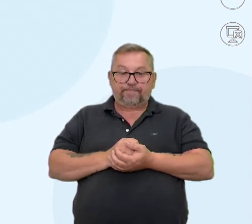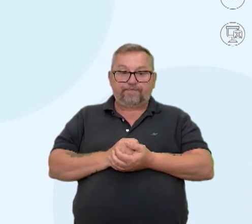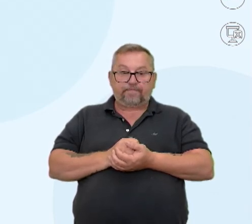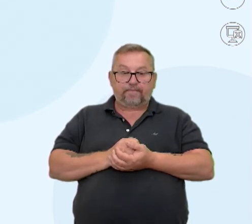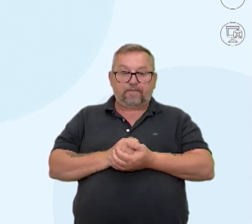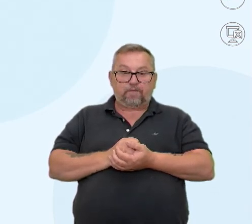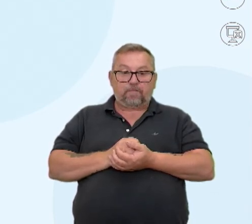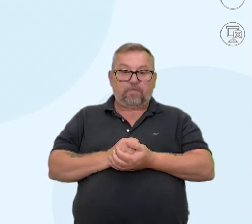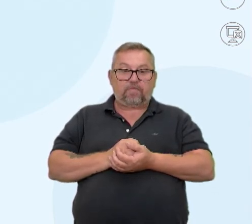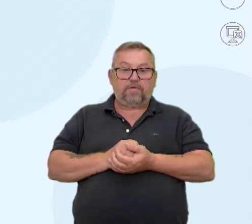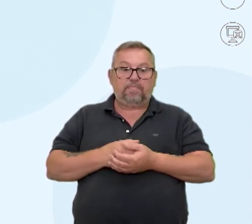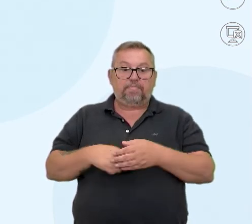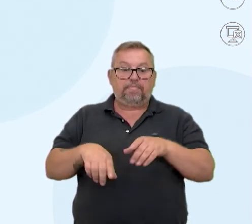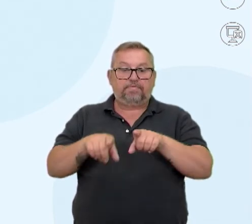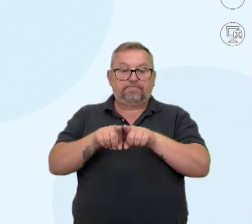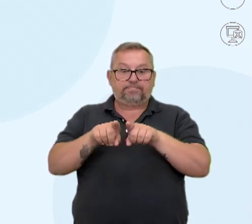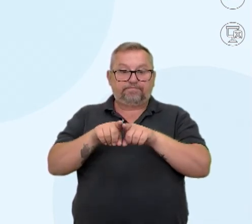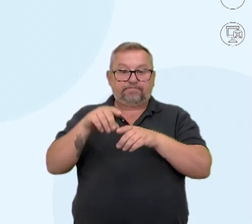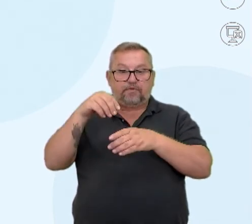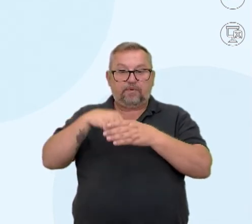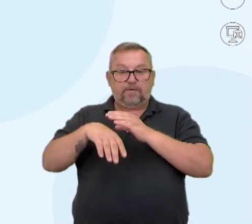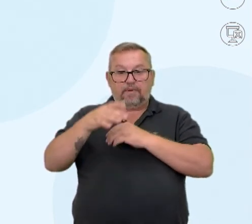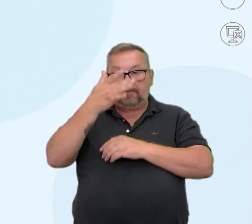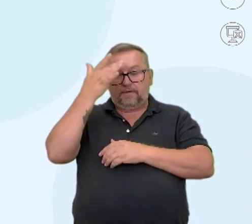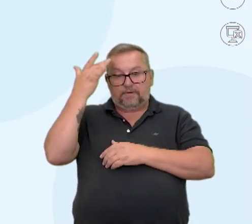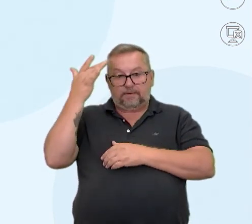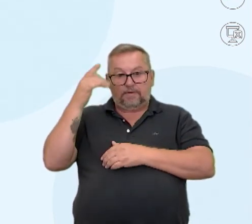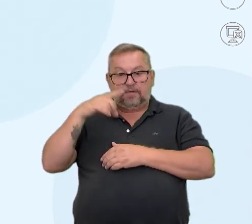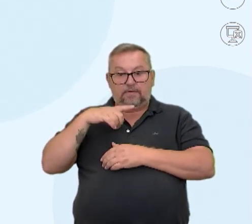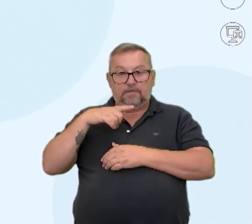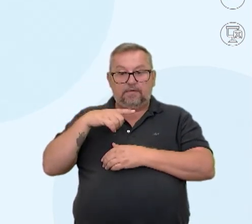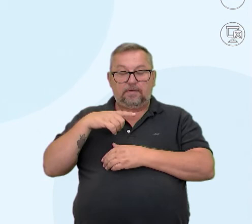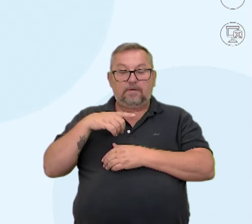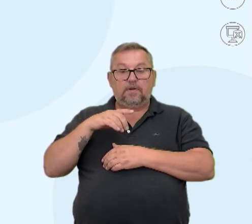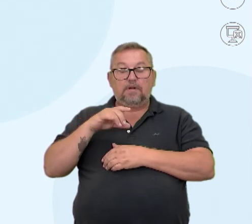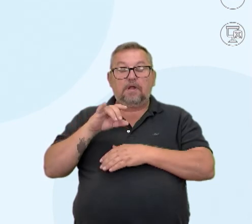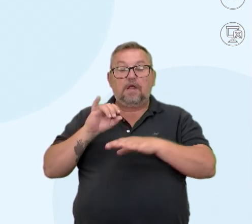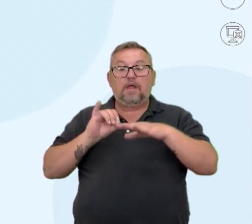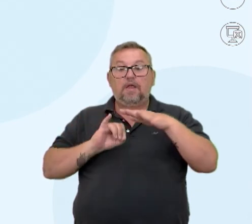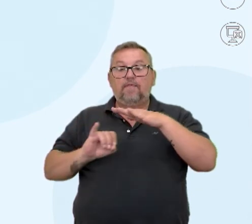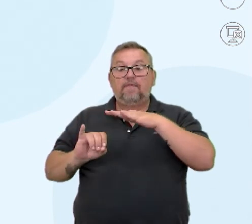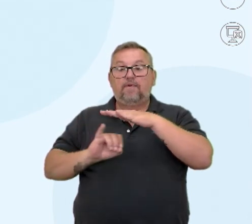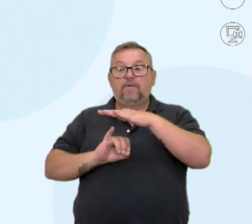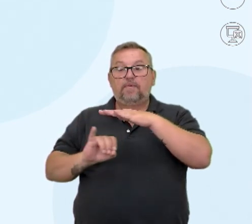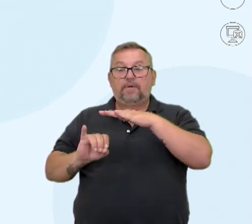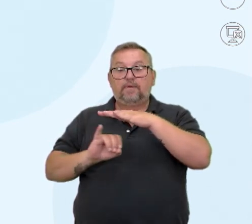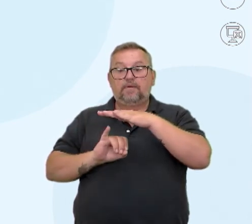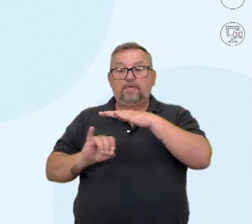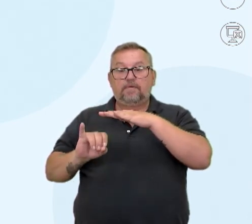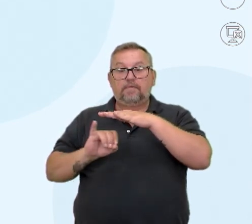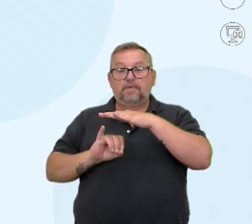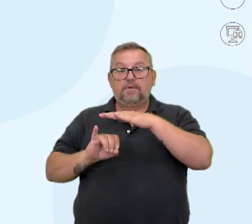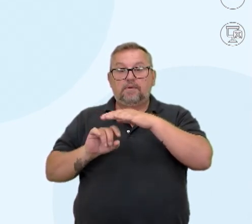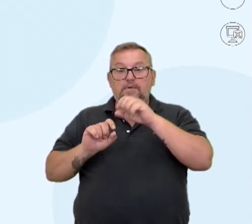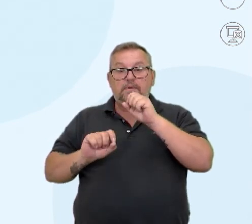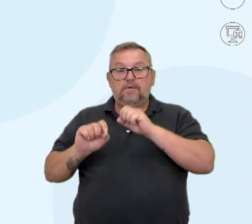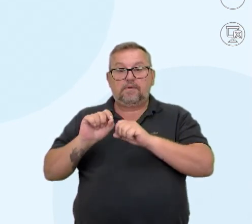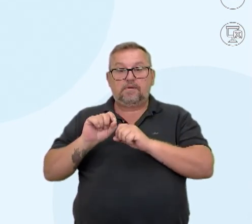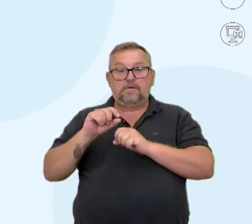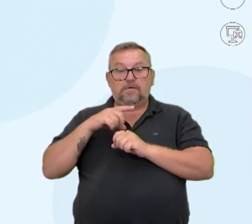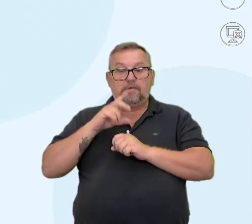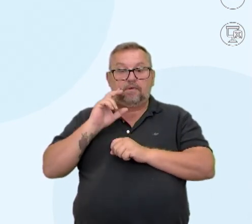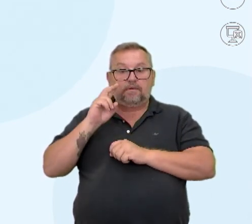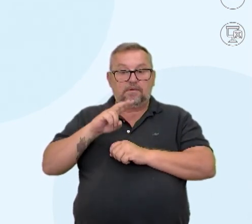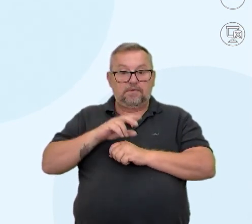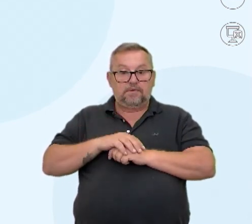ainda temos, dentro das pessoas ocupadas, a ocupação informal. Ok? E que é essa ocupação informal aí que eu destaquei em